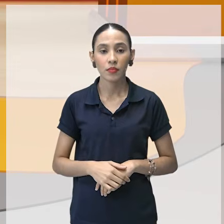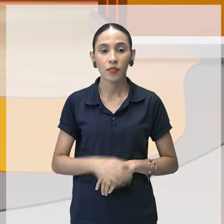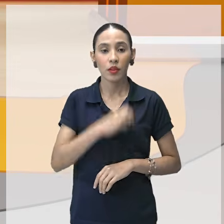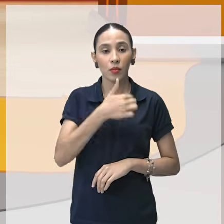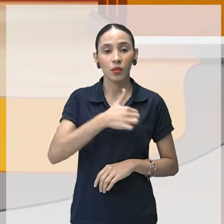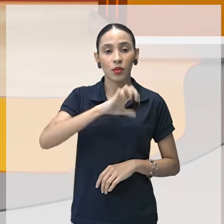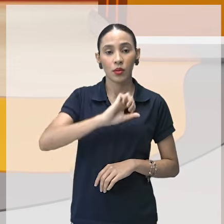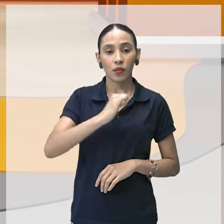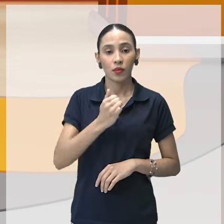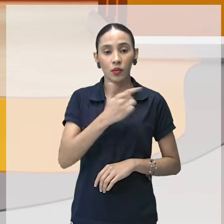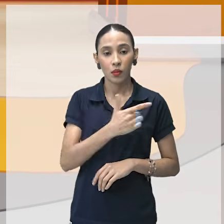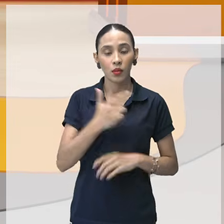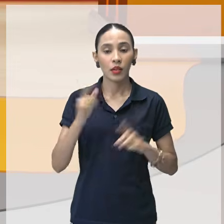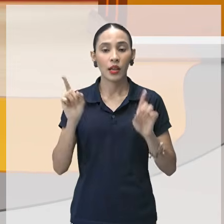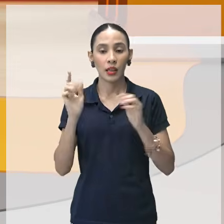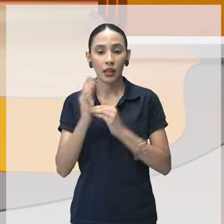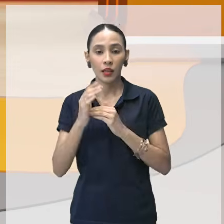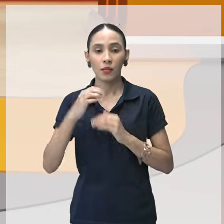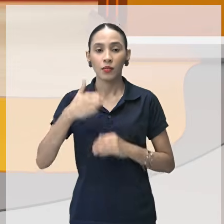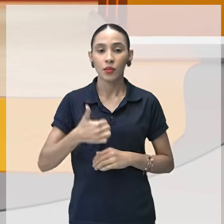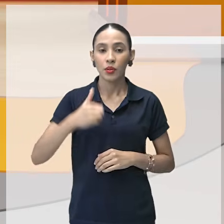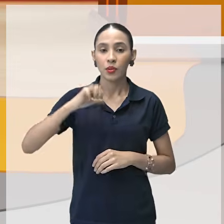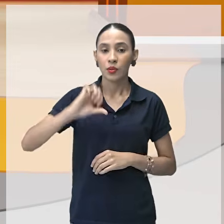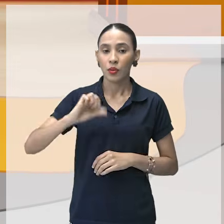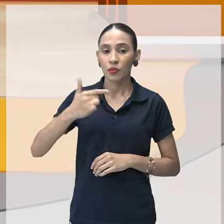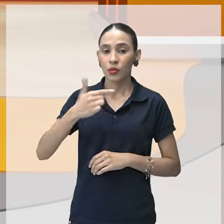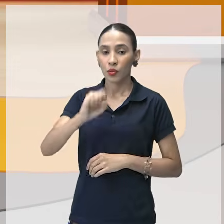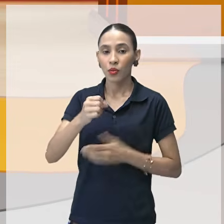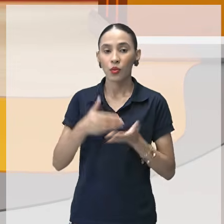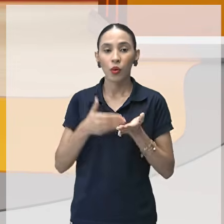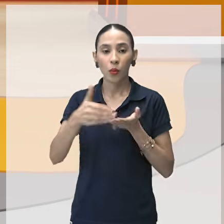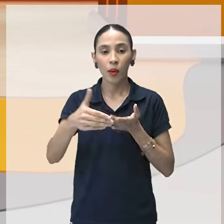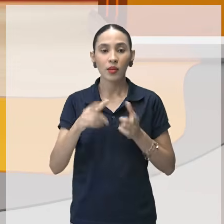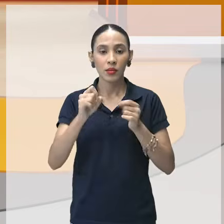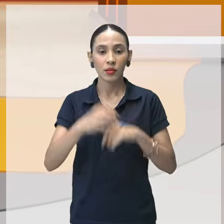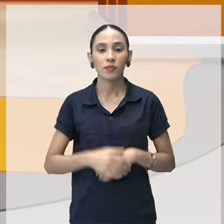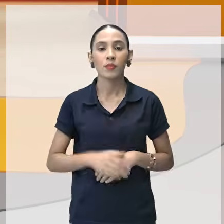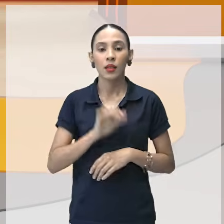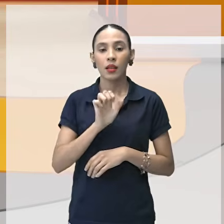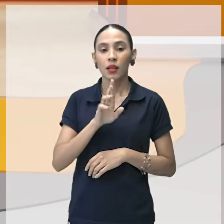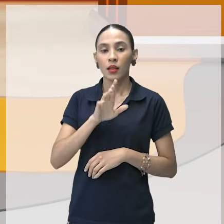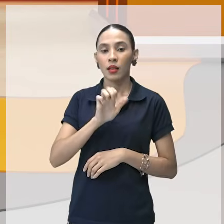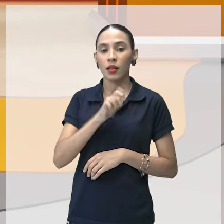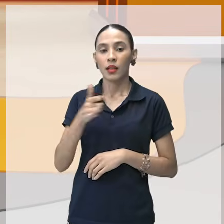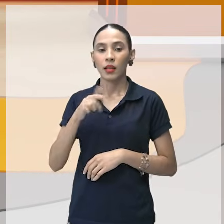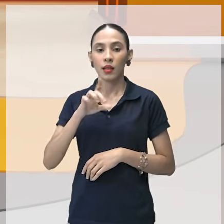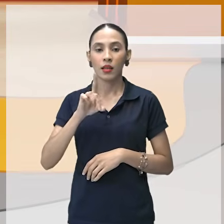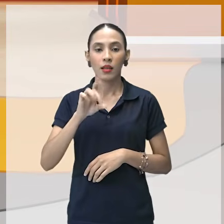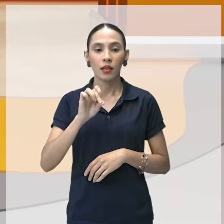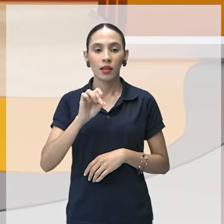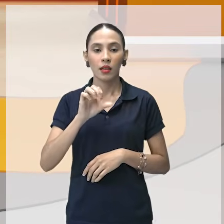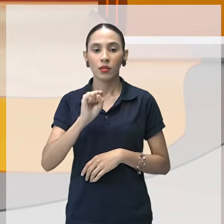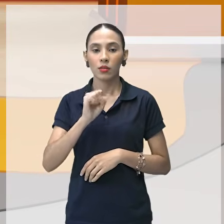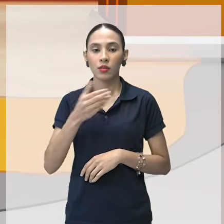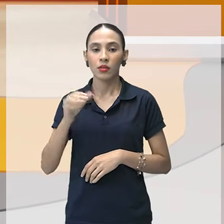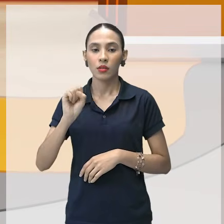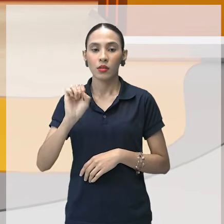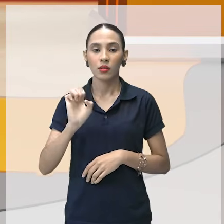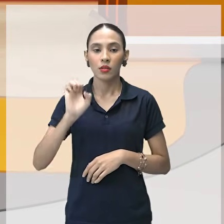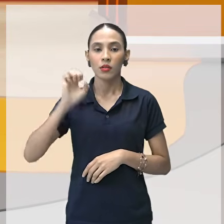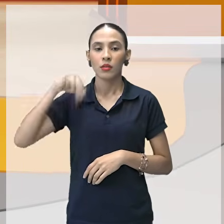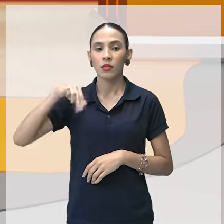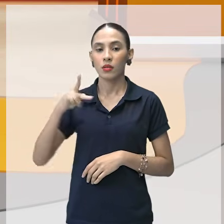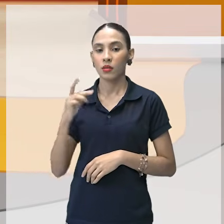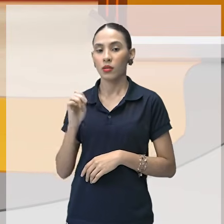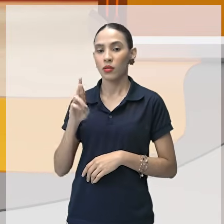Entre 1912 e 1928 começa a Era dos Senhores de Guerra. Quando a